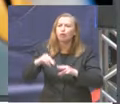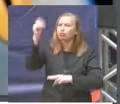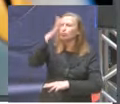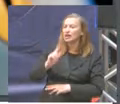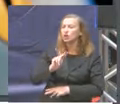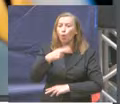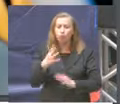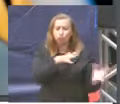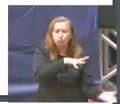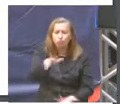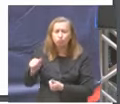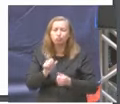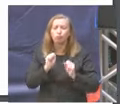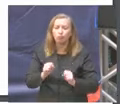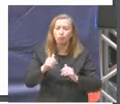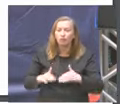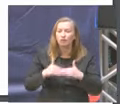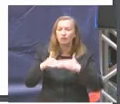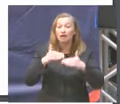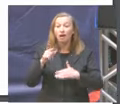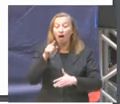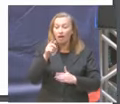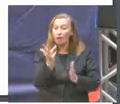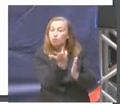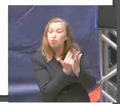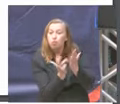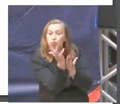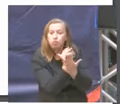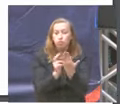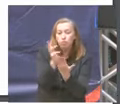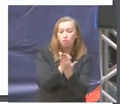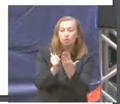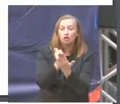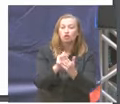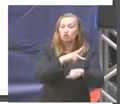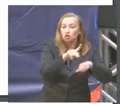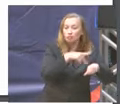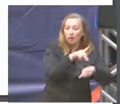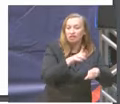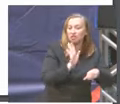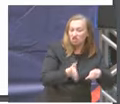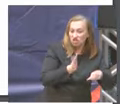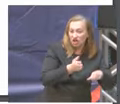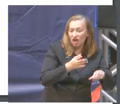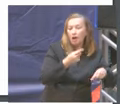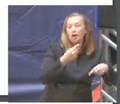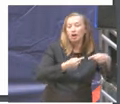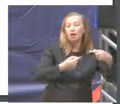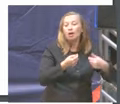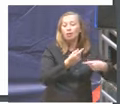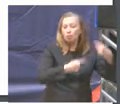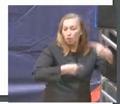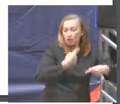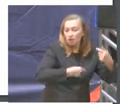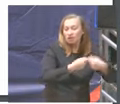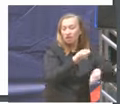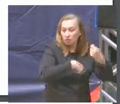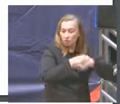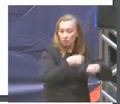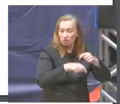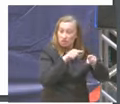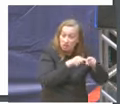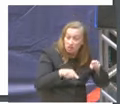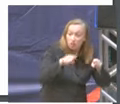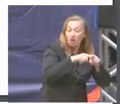mundo? Pode avançar. Aqui é um pouco do mapa dos países que já falam de política de economia circular. Eu trago o